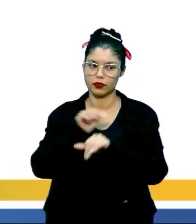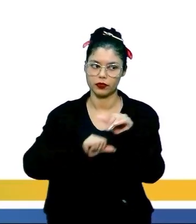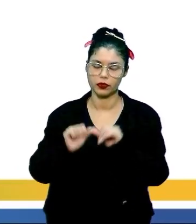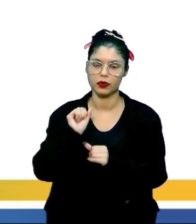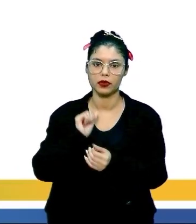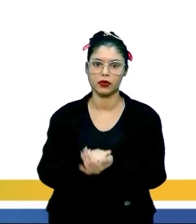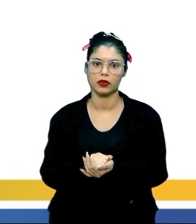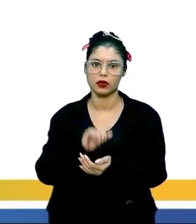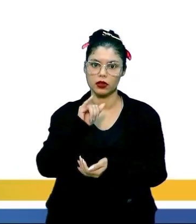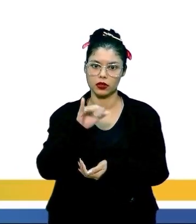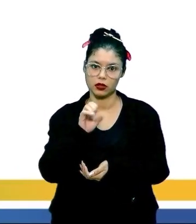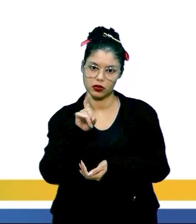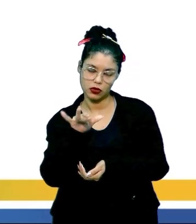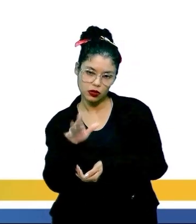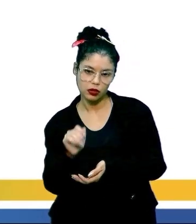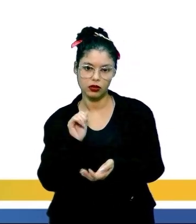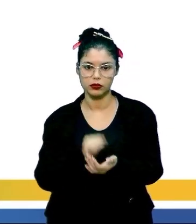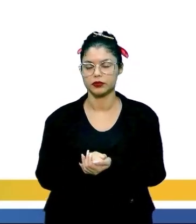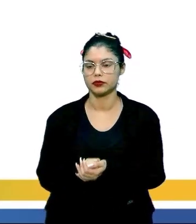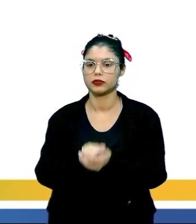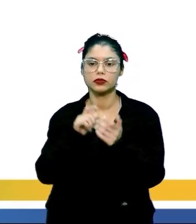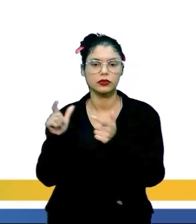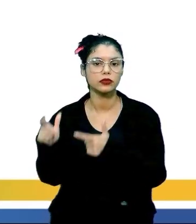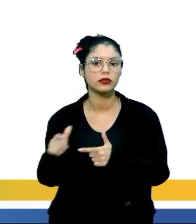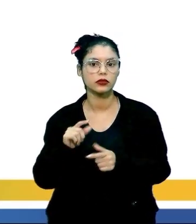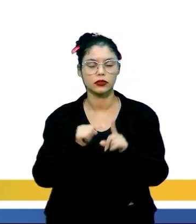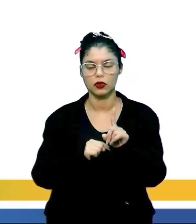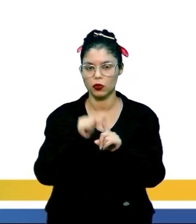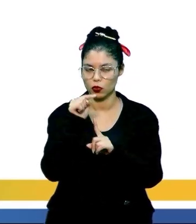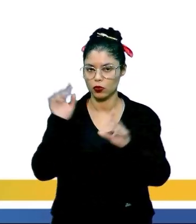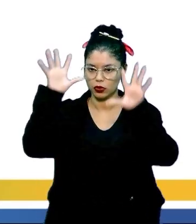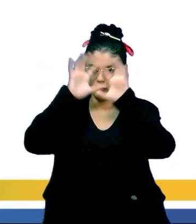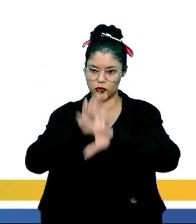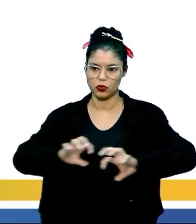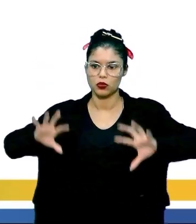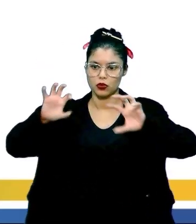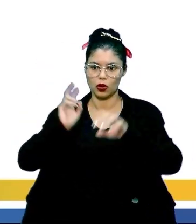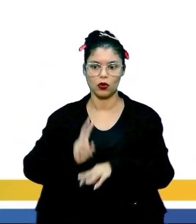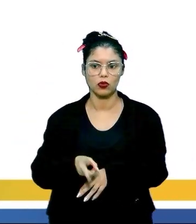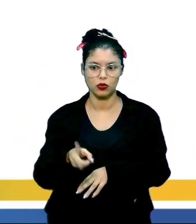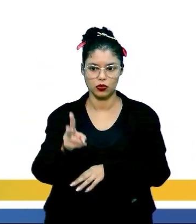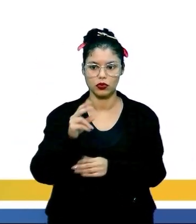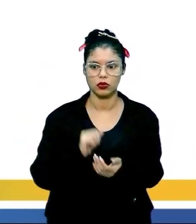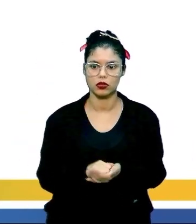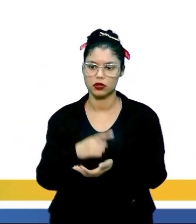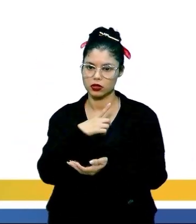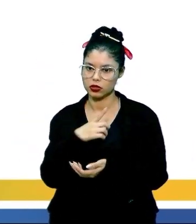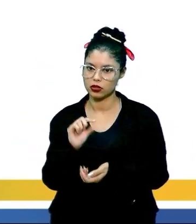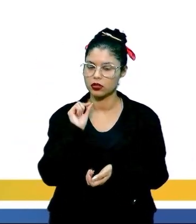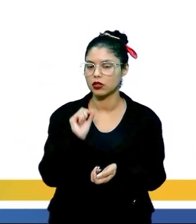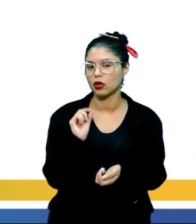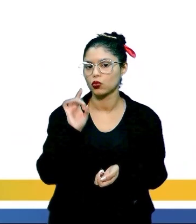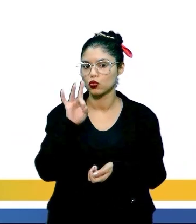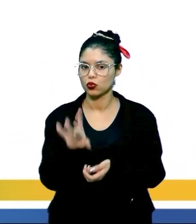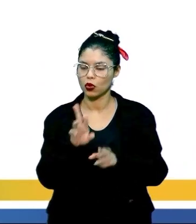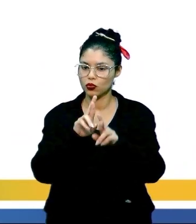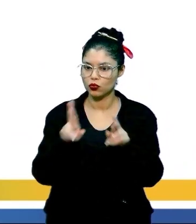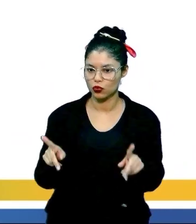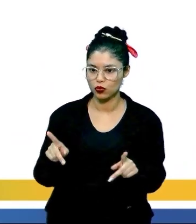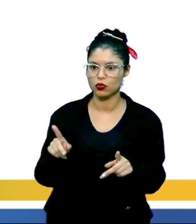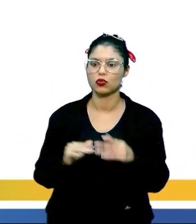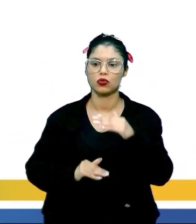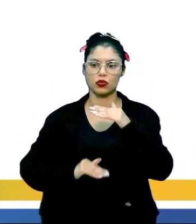que é a transformação isocórica, é onde o volume desse gás ele será constante. Nós teremos então apenas uma diferença